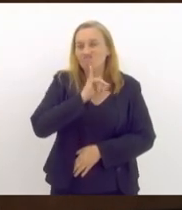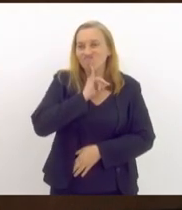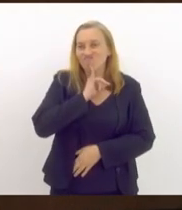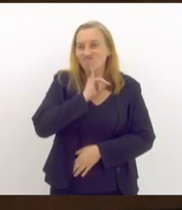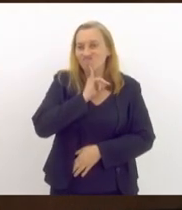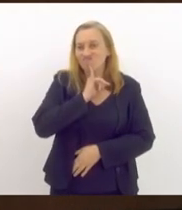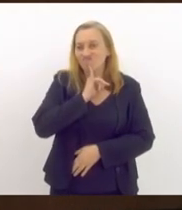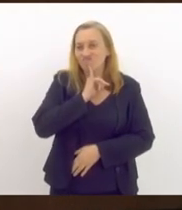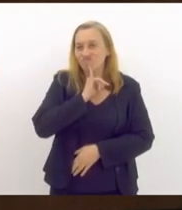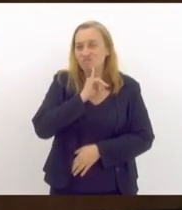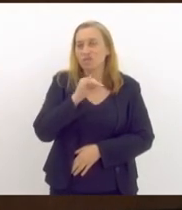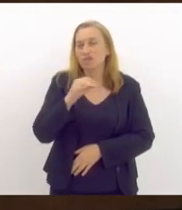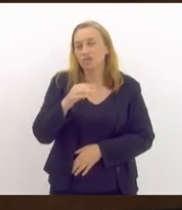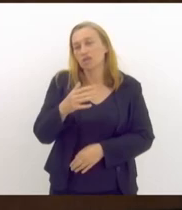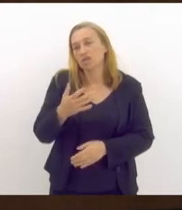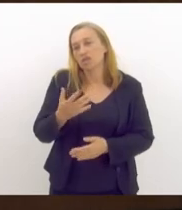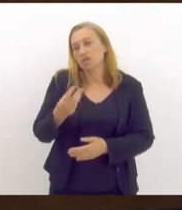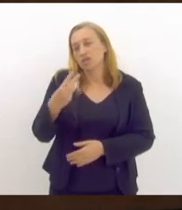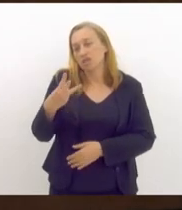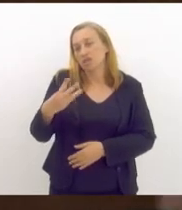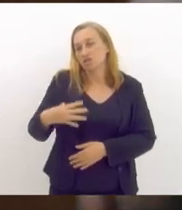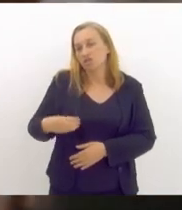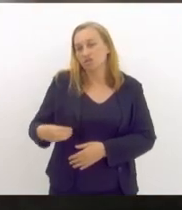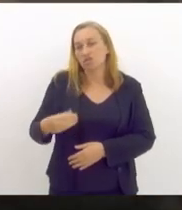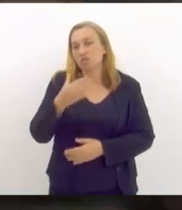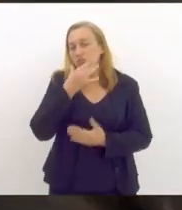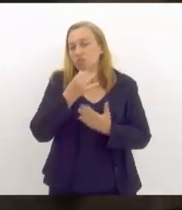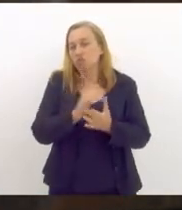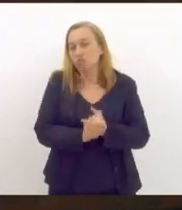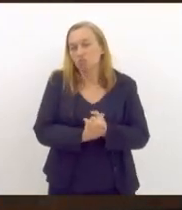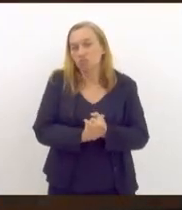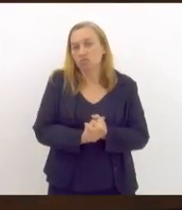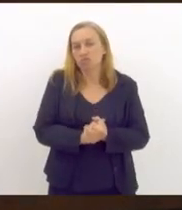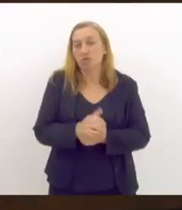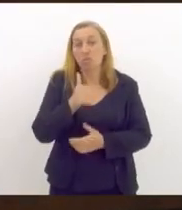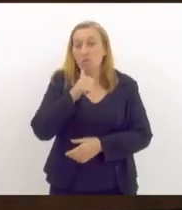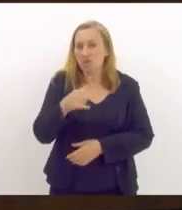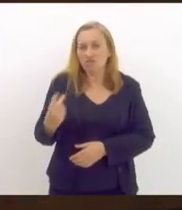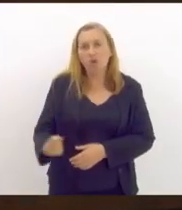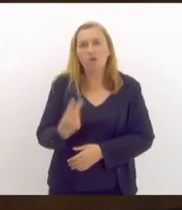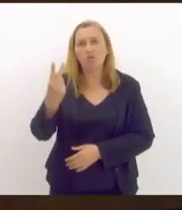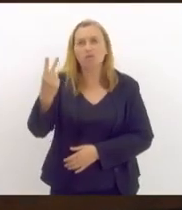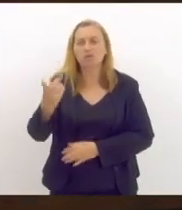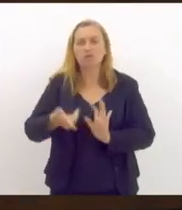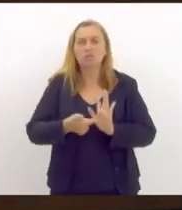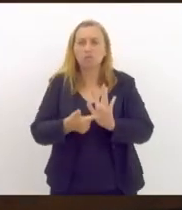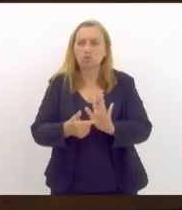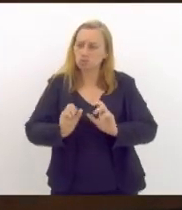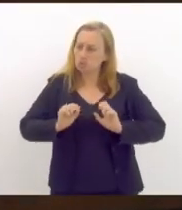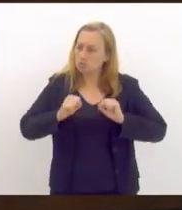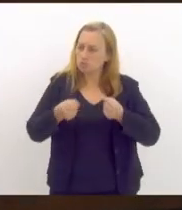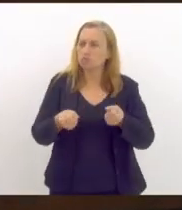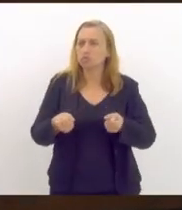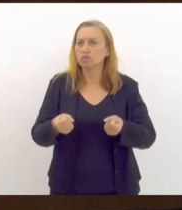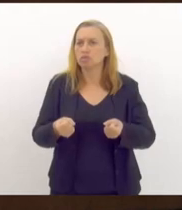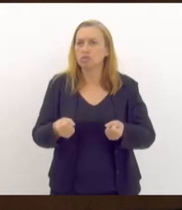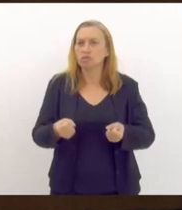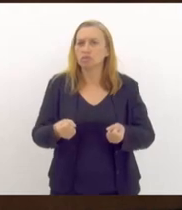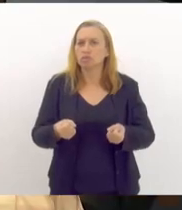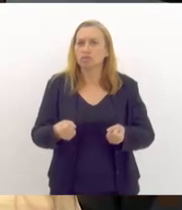deixando assim três filhos e o marido uma verdadeira heroína mostrou a bravura nobreza